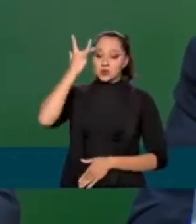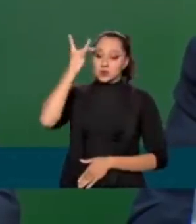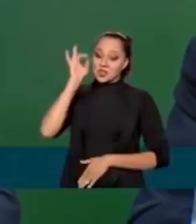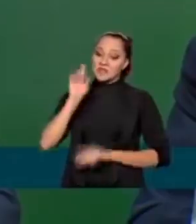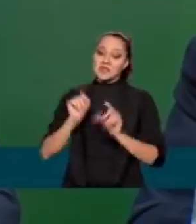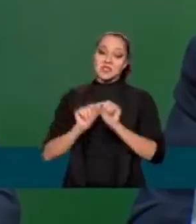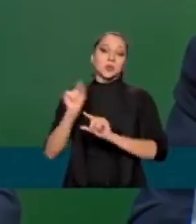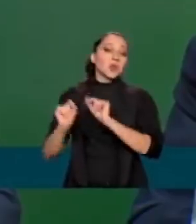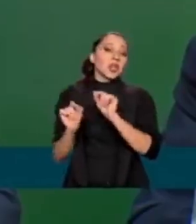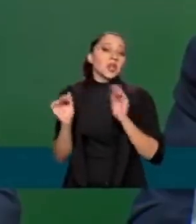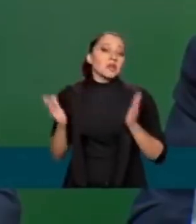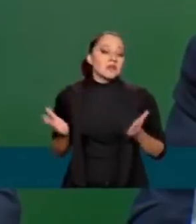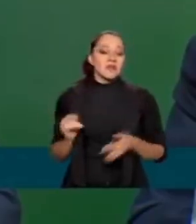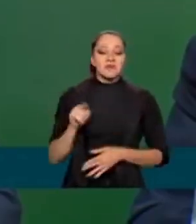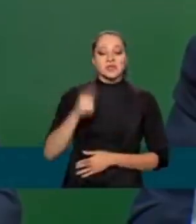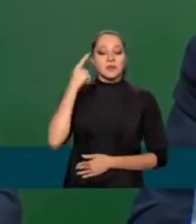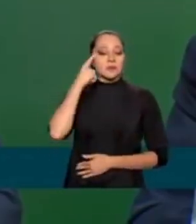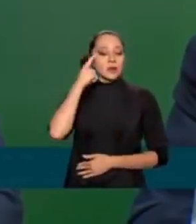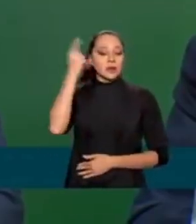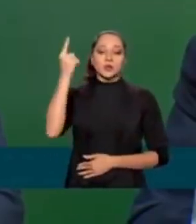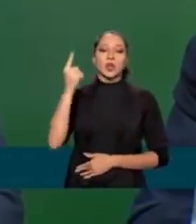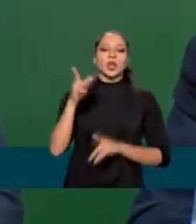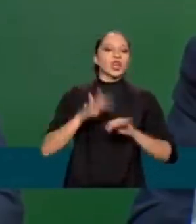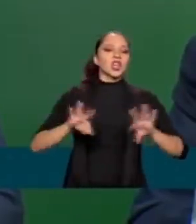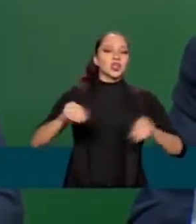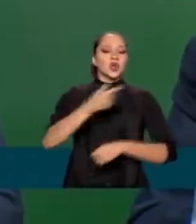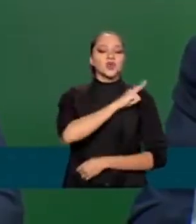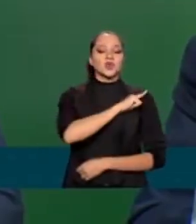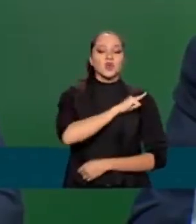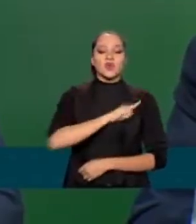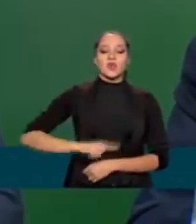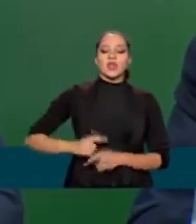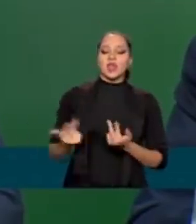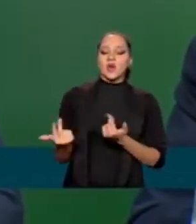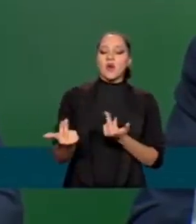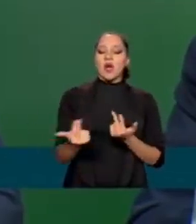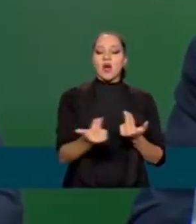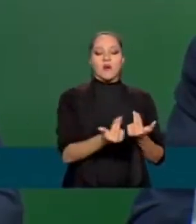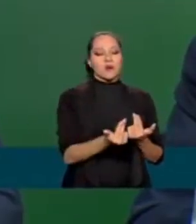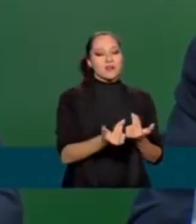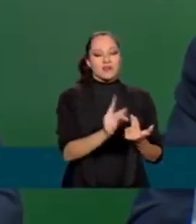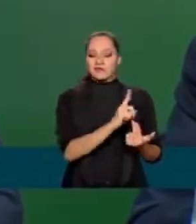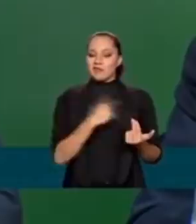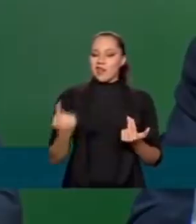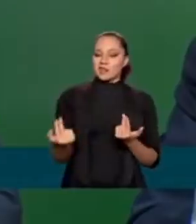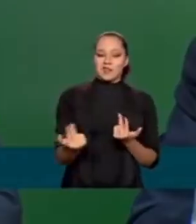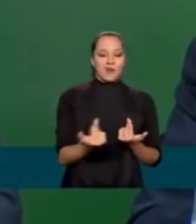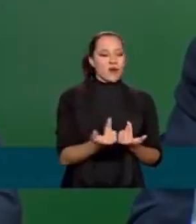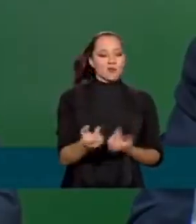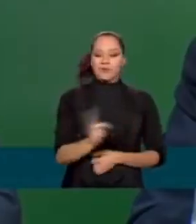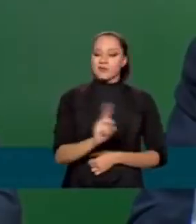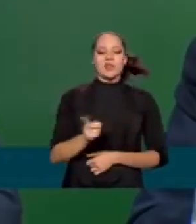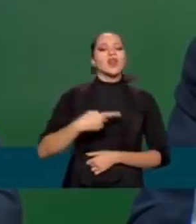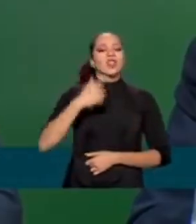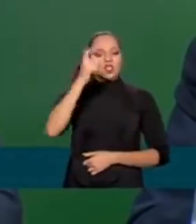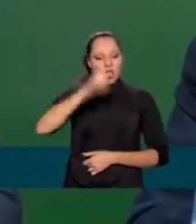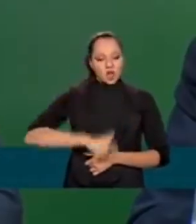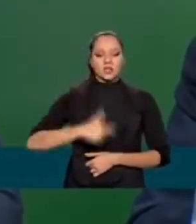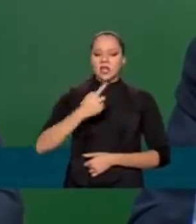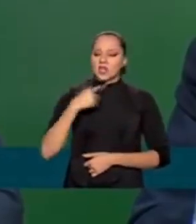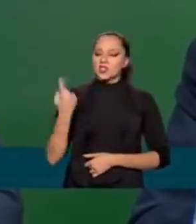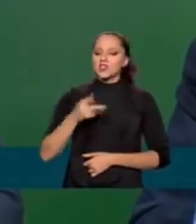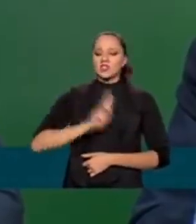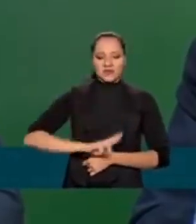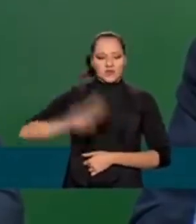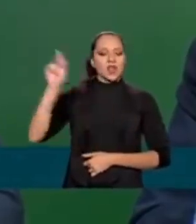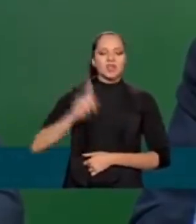quê, o senhor achava que todos os governantes eram iguais. Não somos. Somos diferentes.